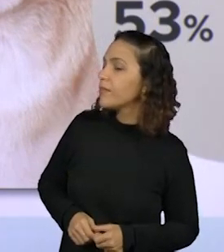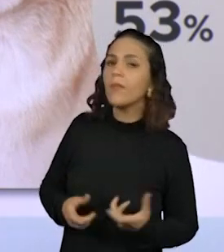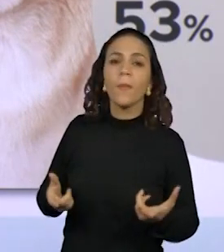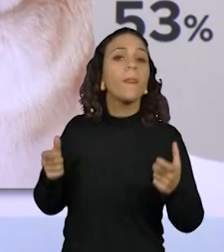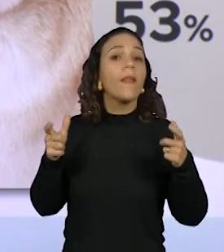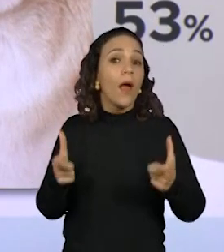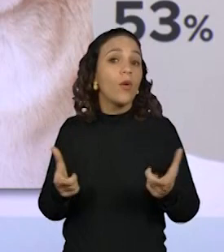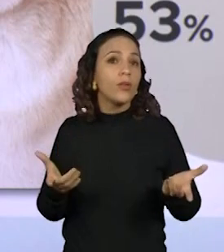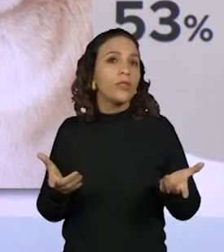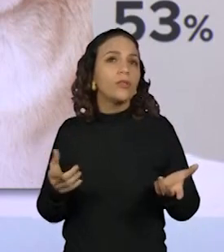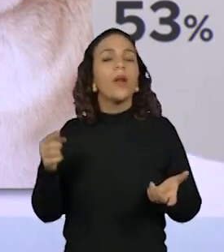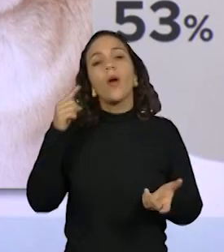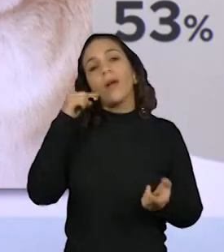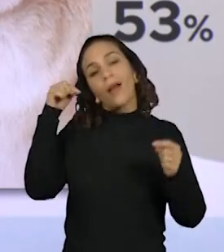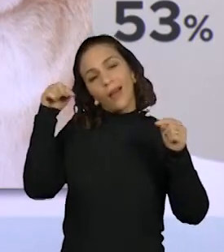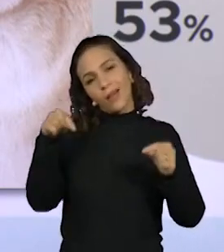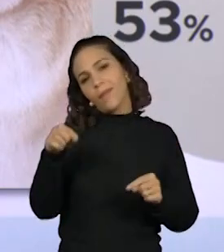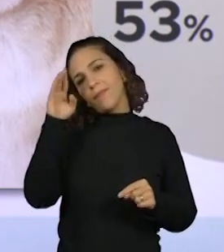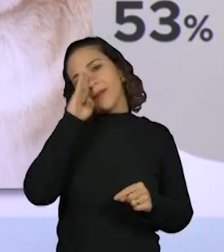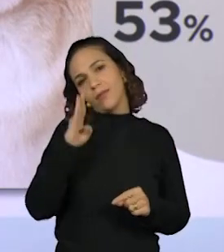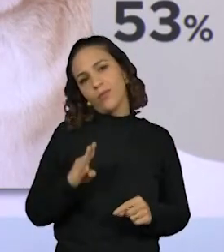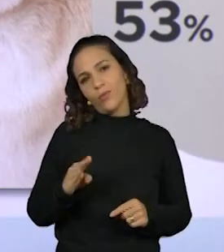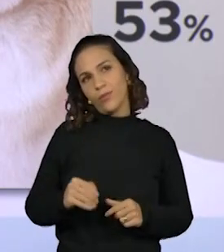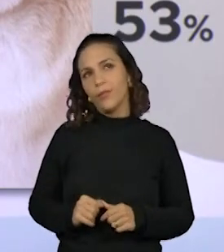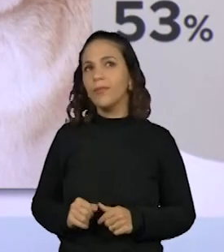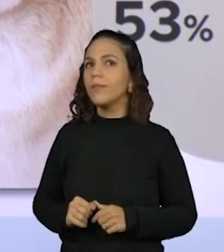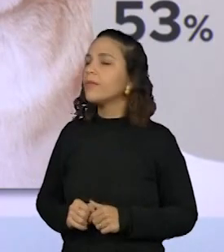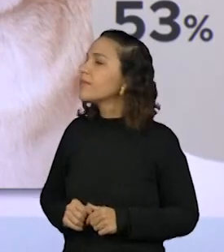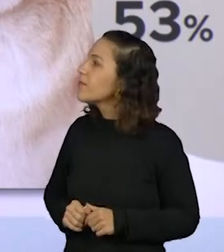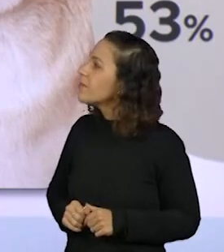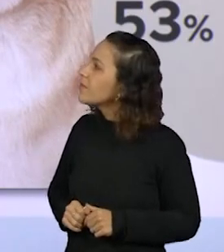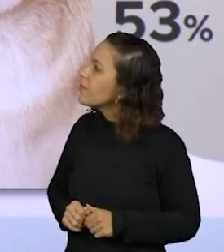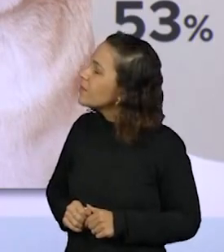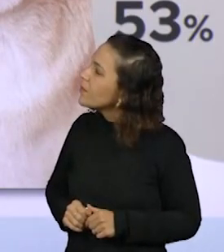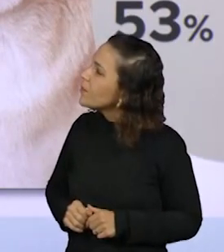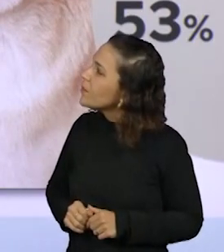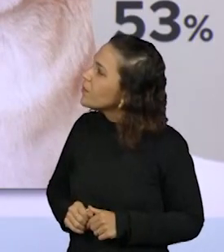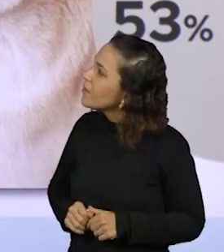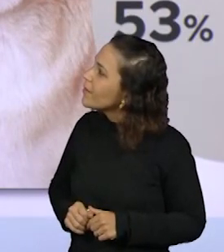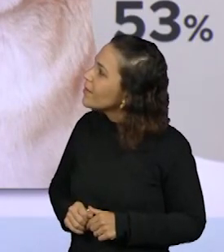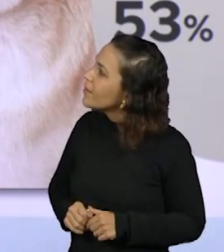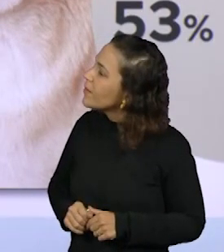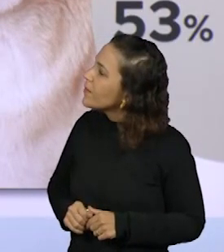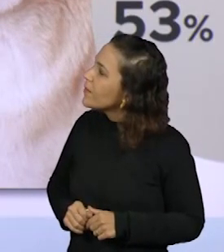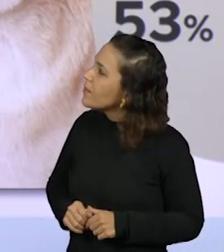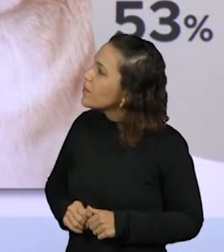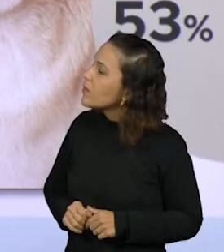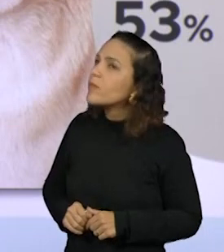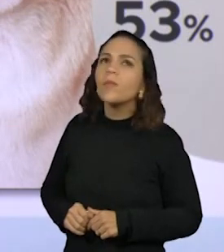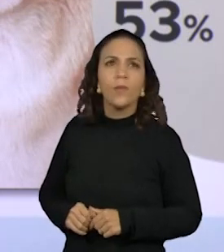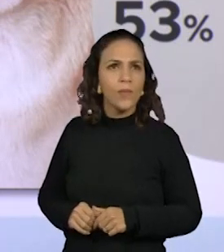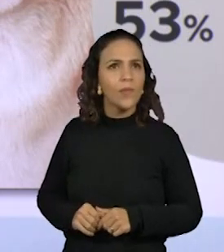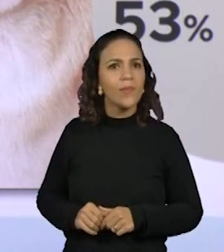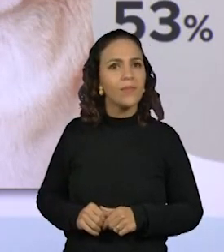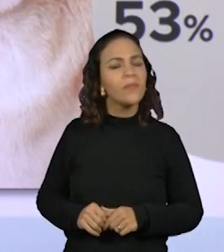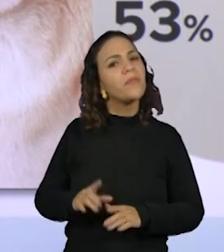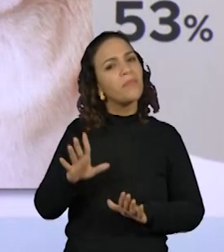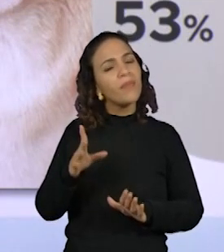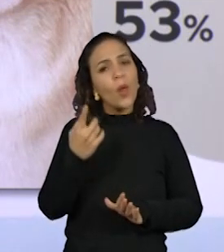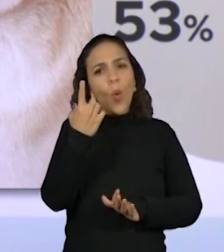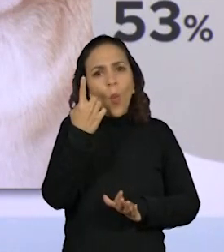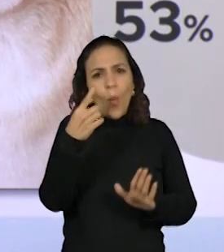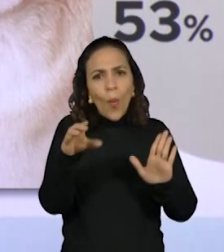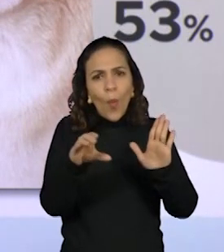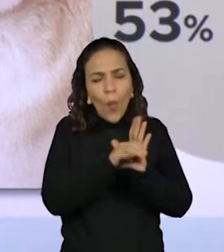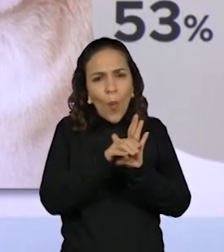saber. No Brasil. Vejam, quantas perguntas e quantas